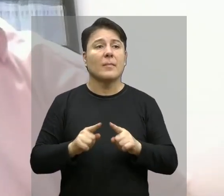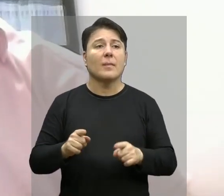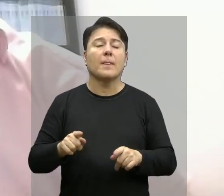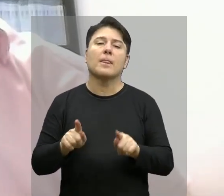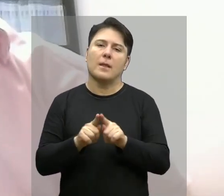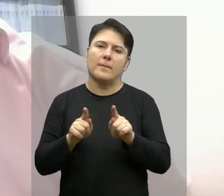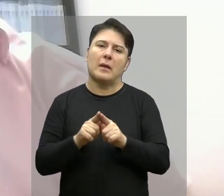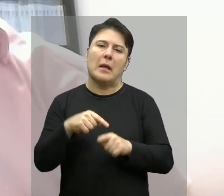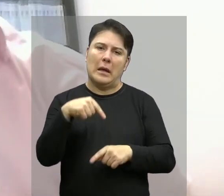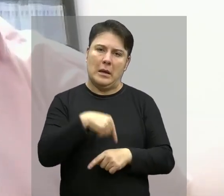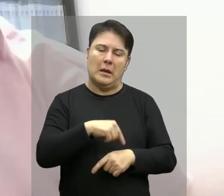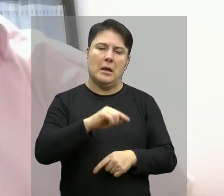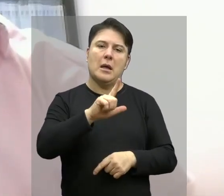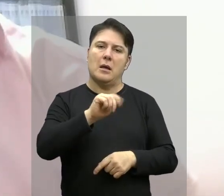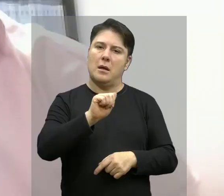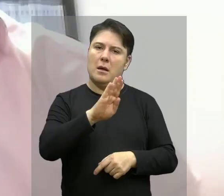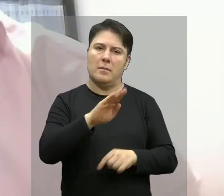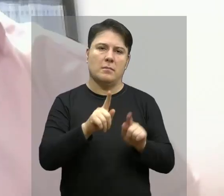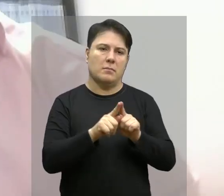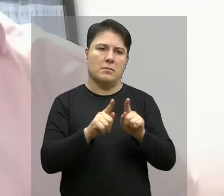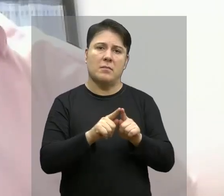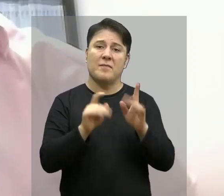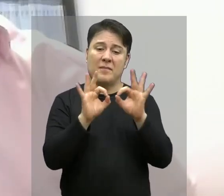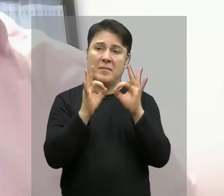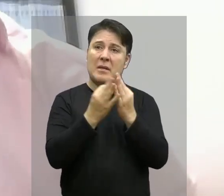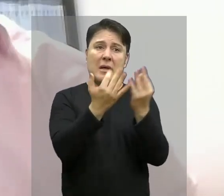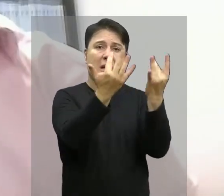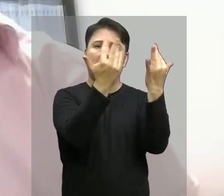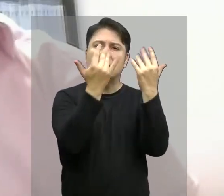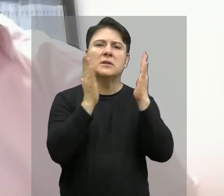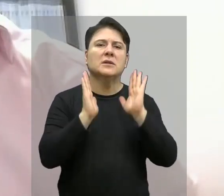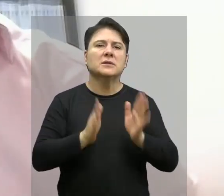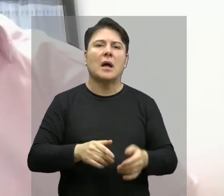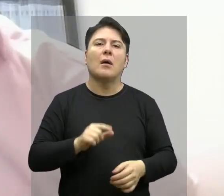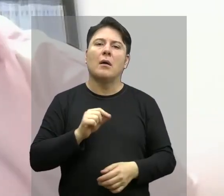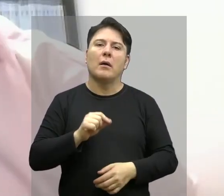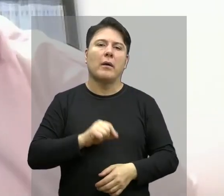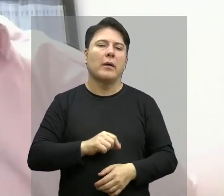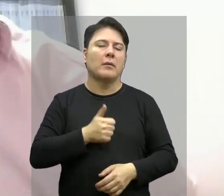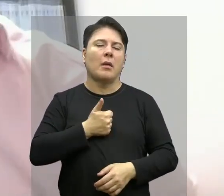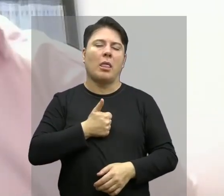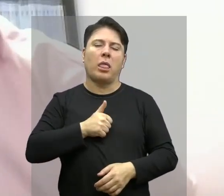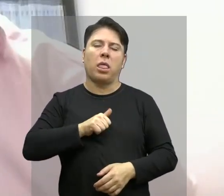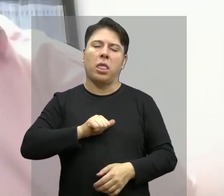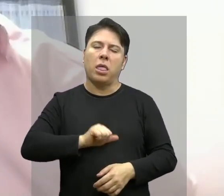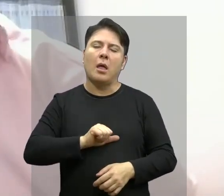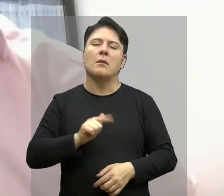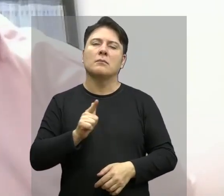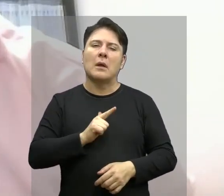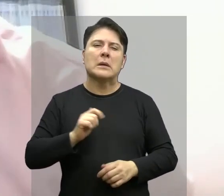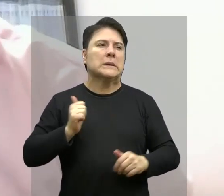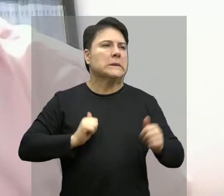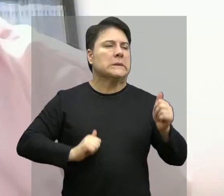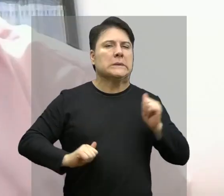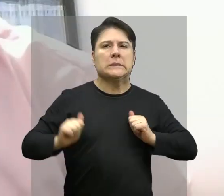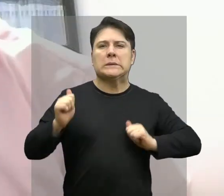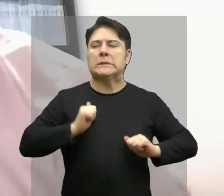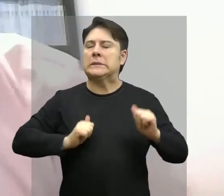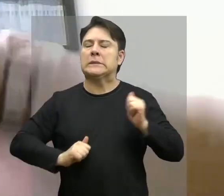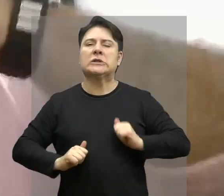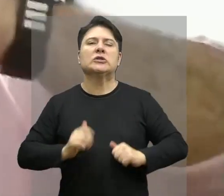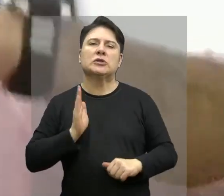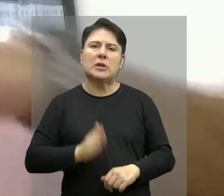acontece também no nosso ambulatório. As famílias chegam lá arrasadas, desenvolvendo também transtornos de ansiedade. Quantos não chegam dessa